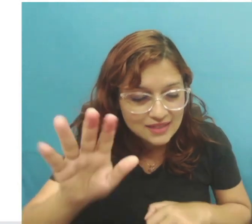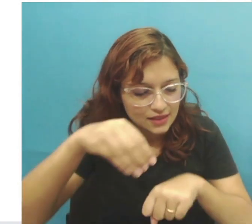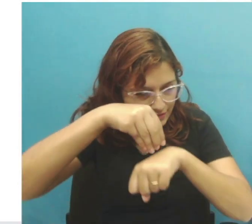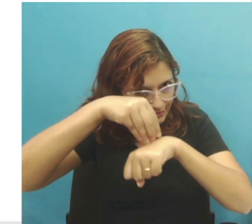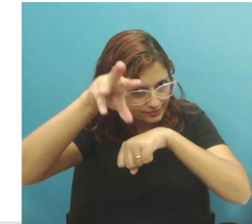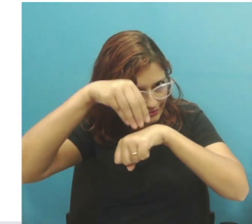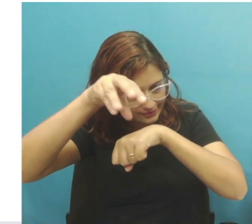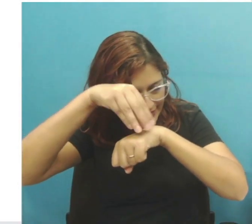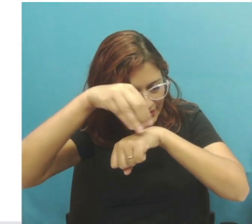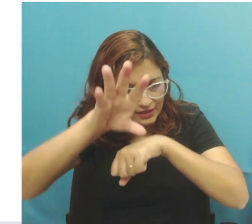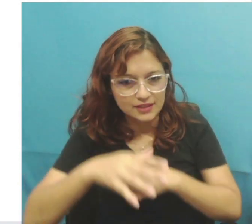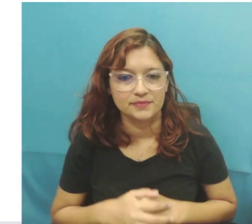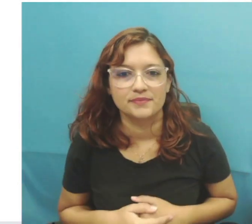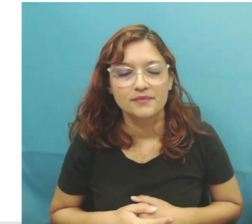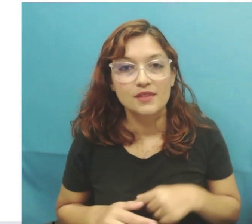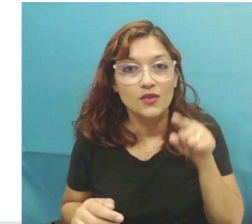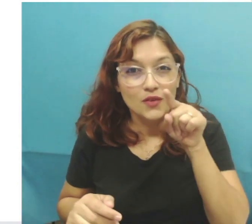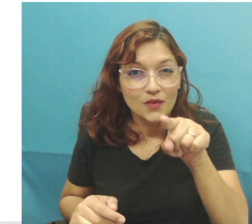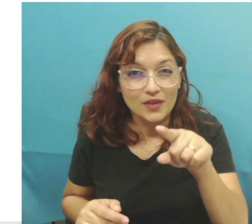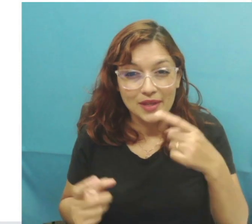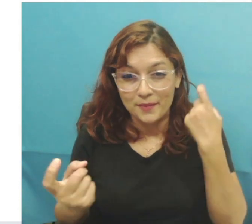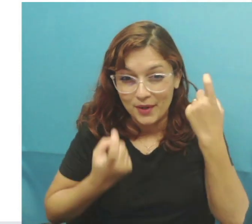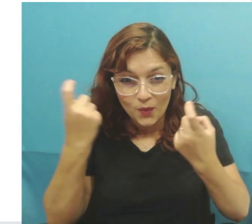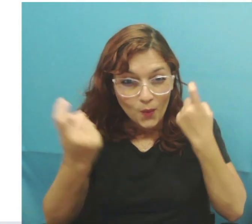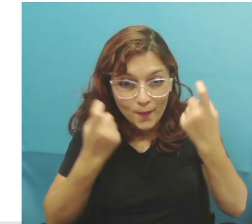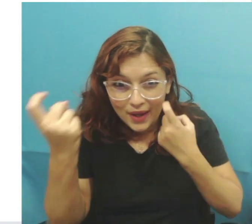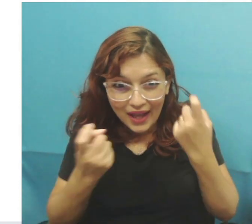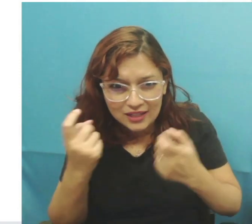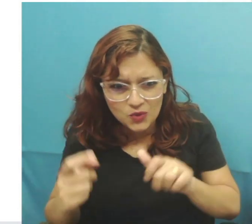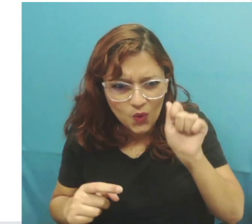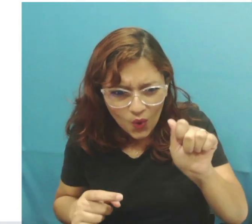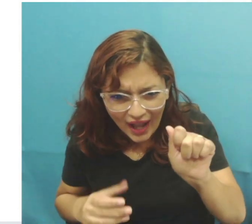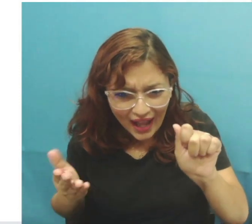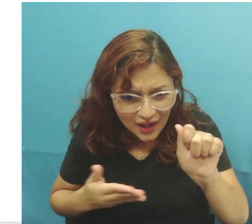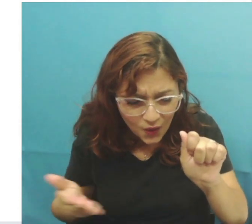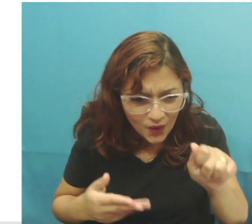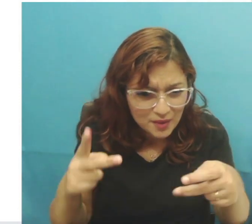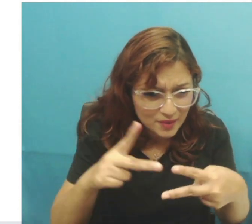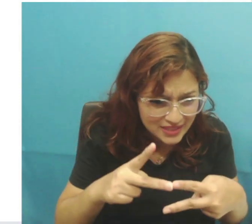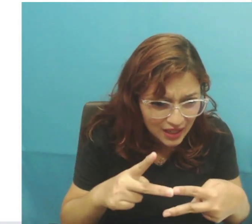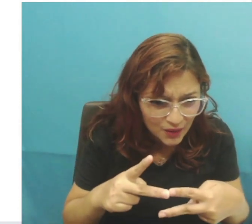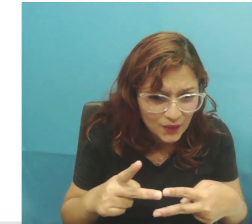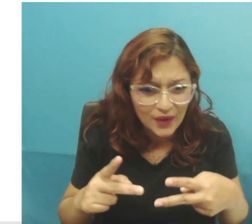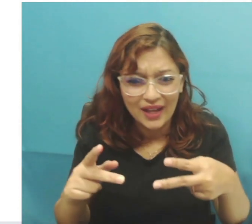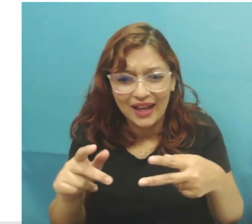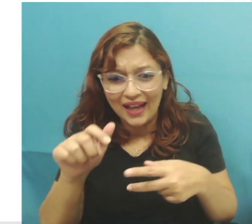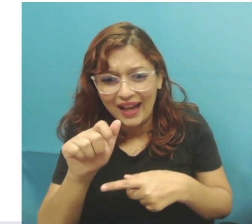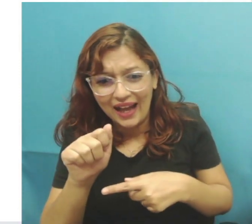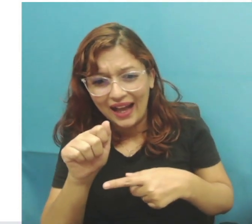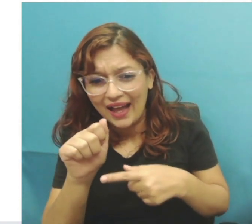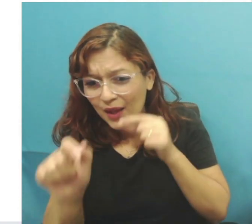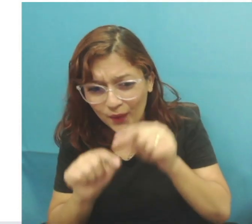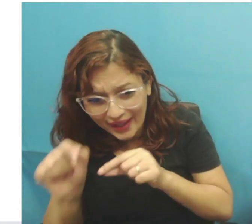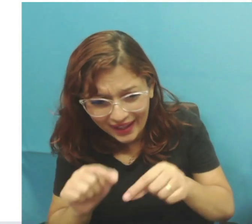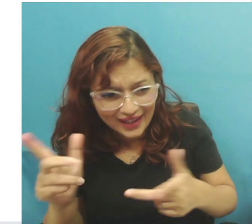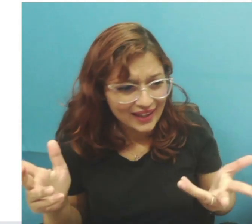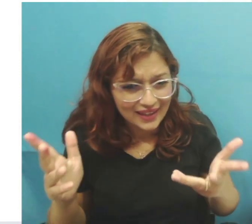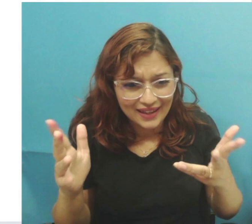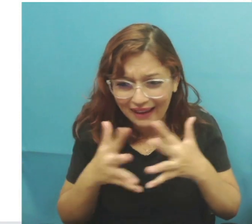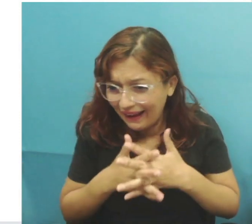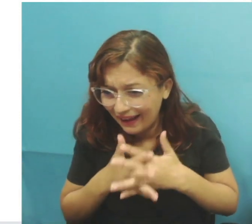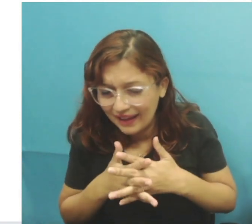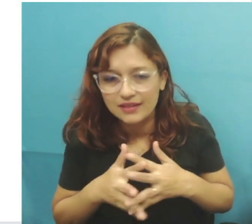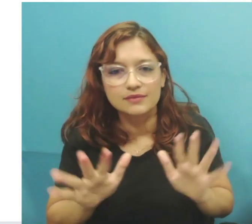mas vou dar uma sugestão aqui. Não fique preocupado em saber, o a agora é